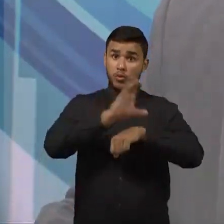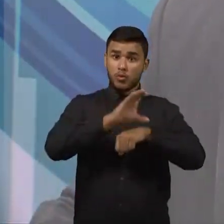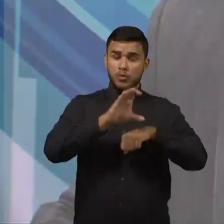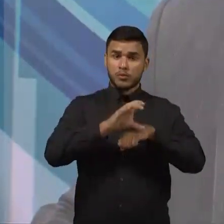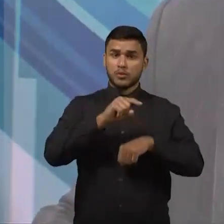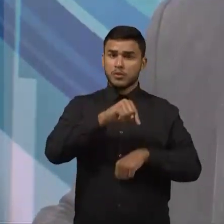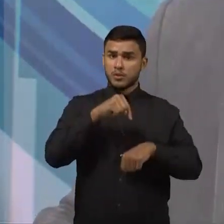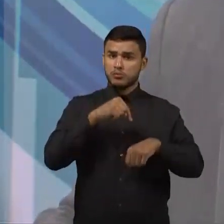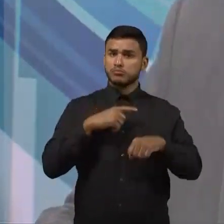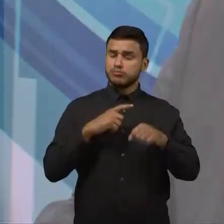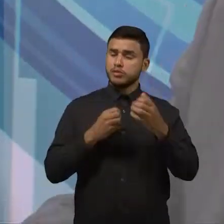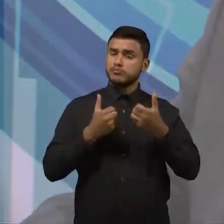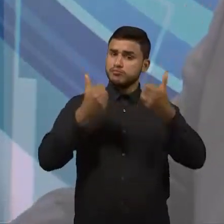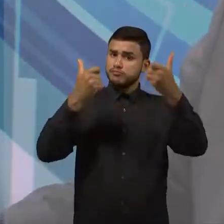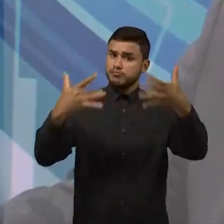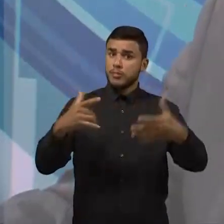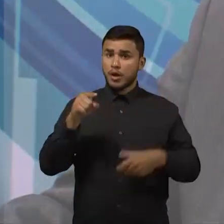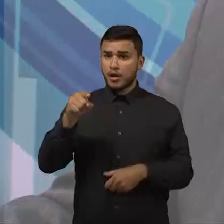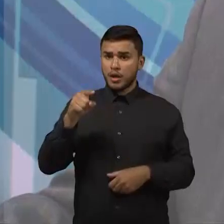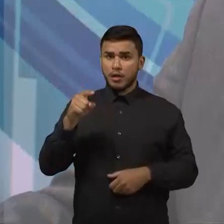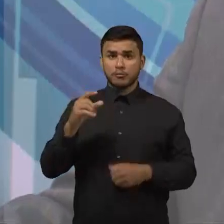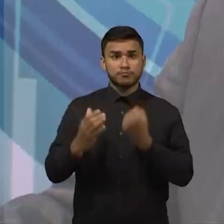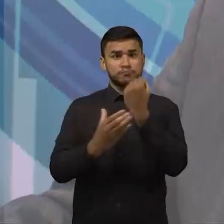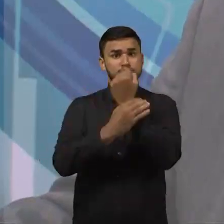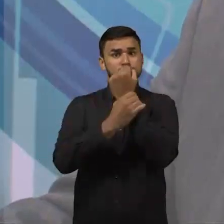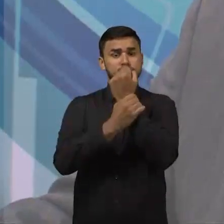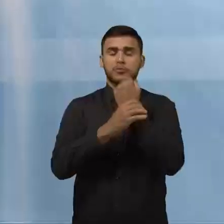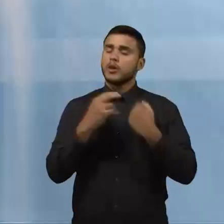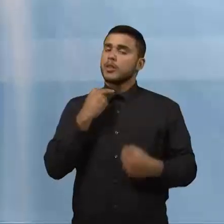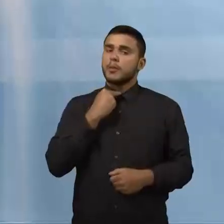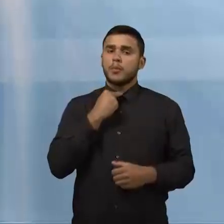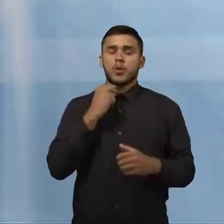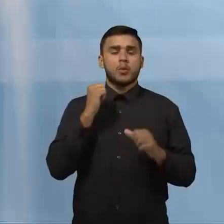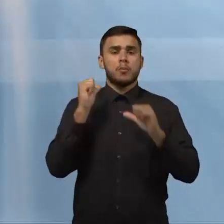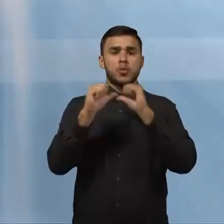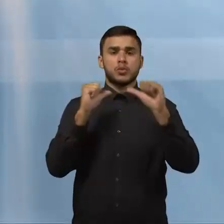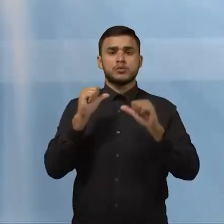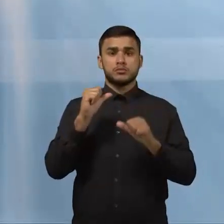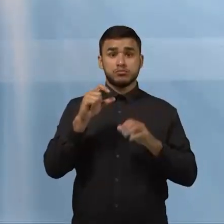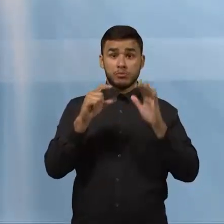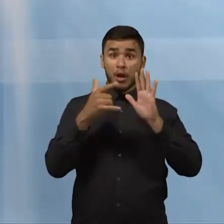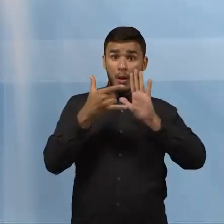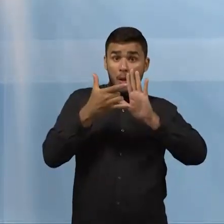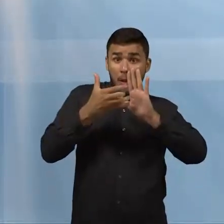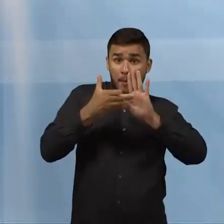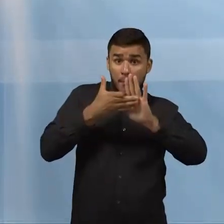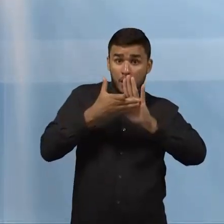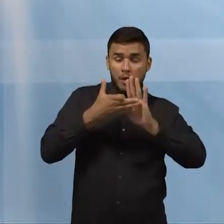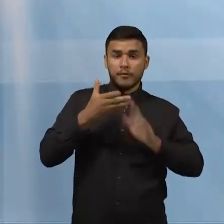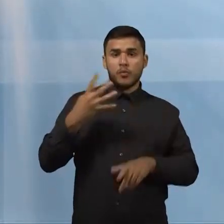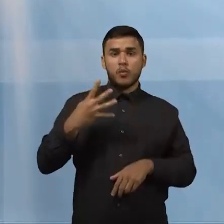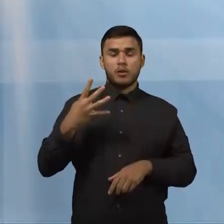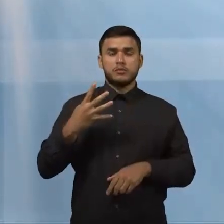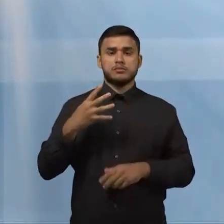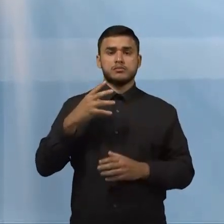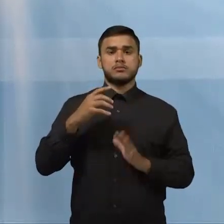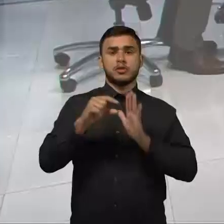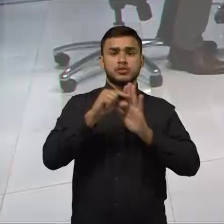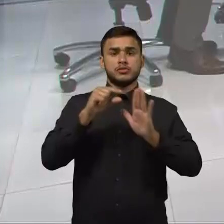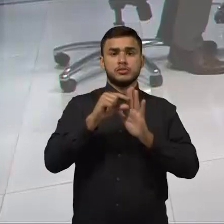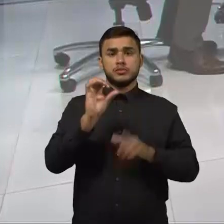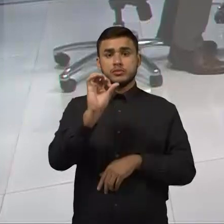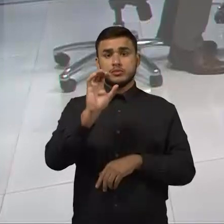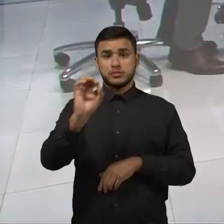pode ser mudada, quando ela fala lá no parágrafo 4º, artigo 60. Os direitos e garantias individuais não serão objeto